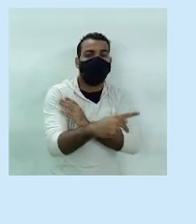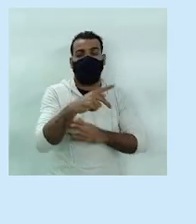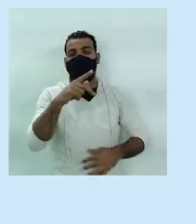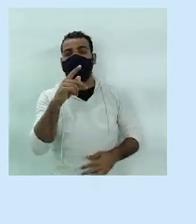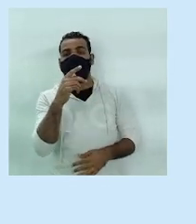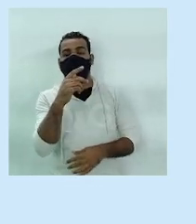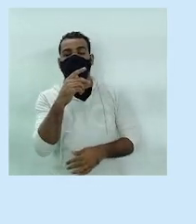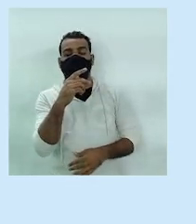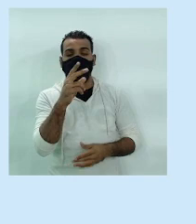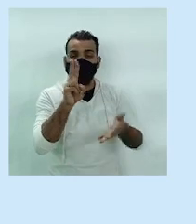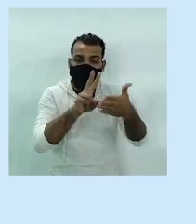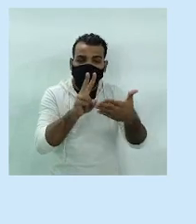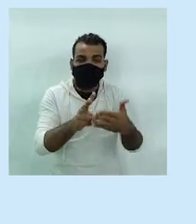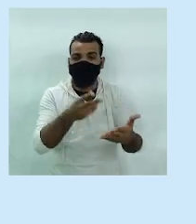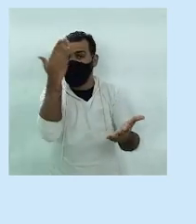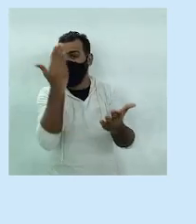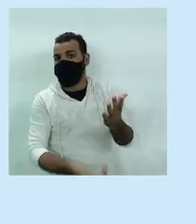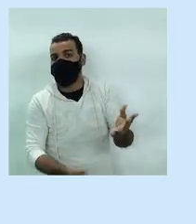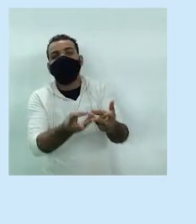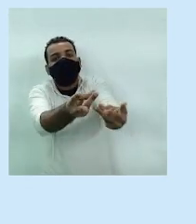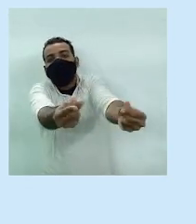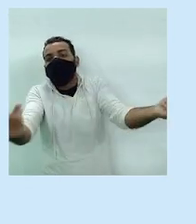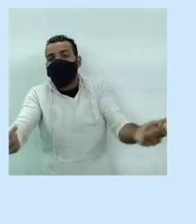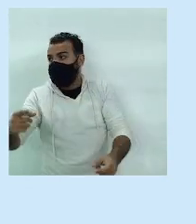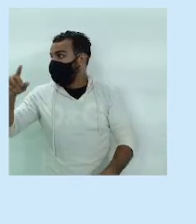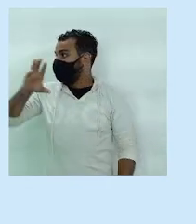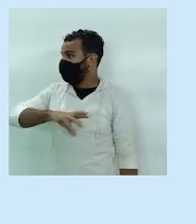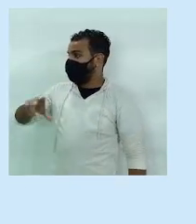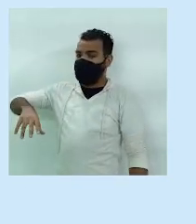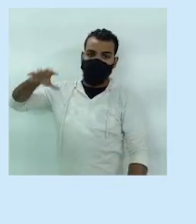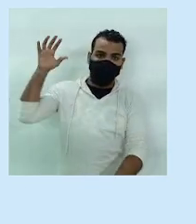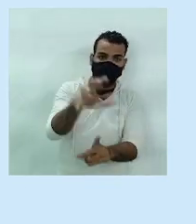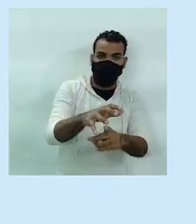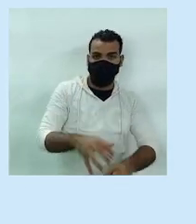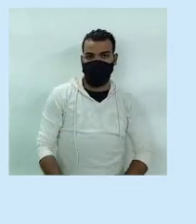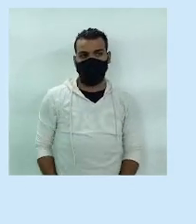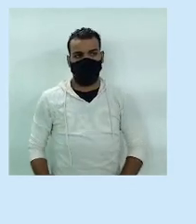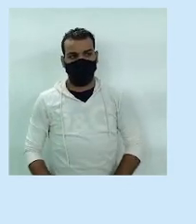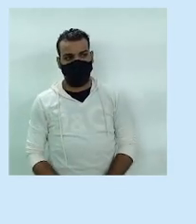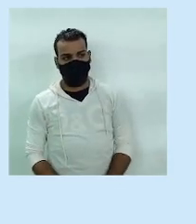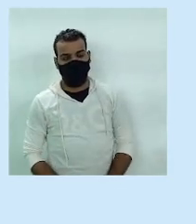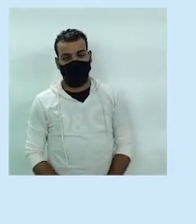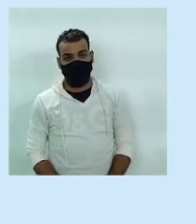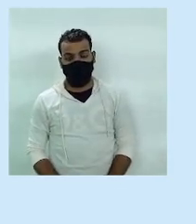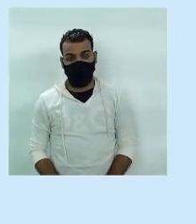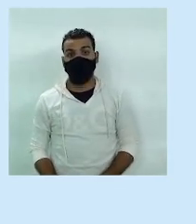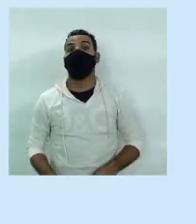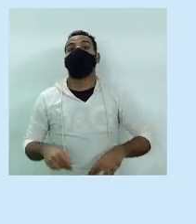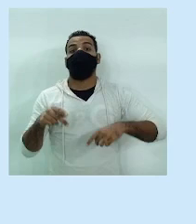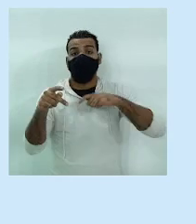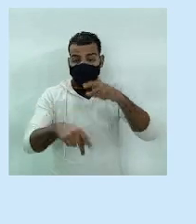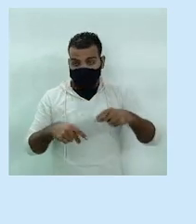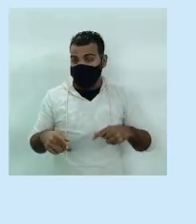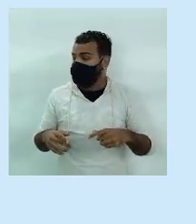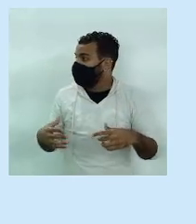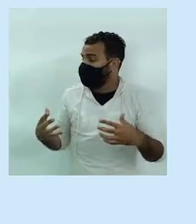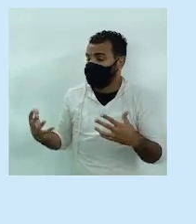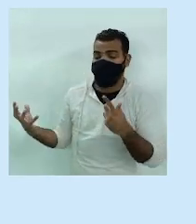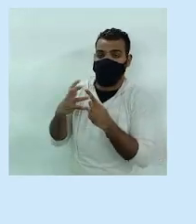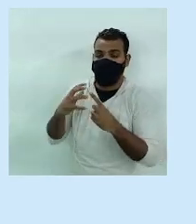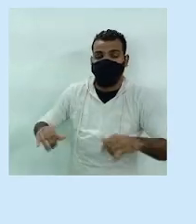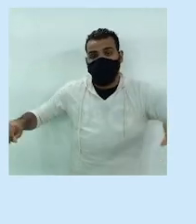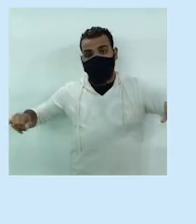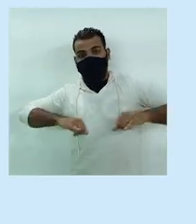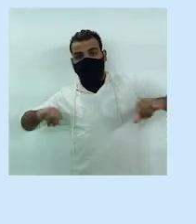língua. Ou seja, muitos povos, eles sofreram muito, porque tiveram que assimilar